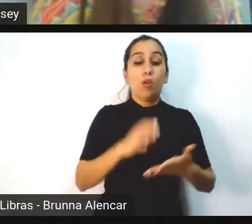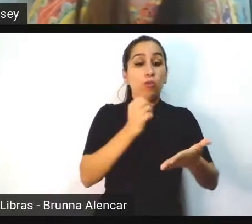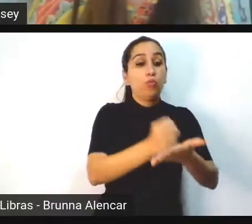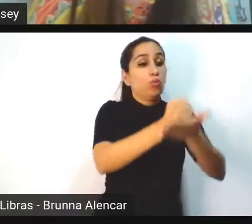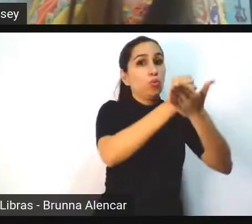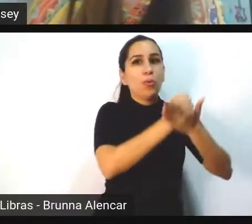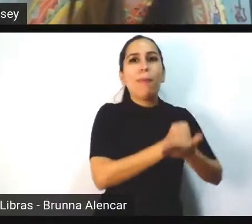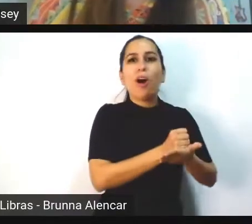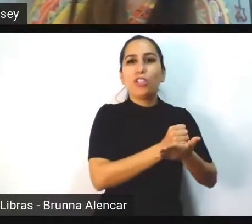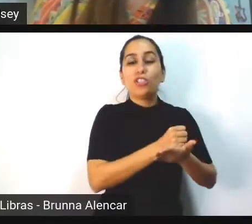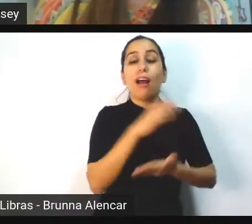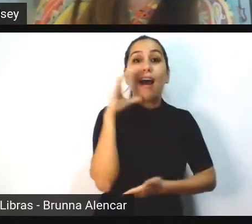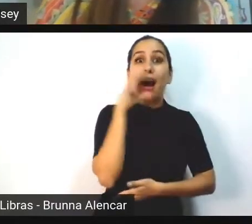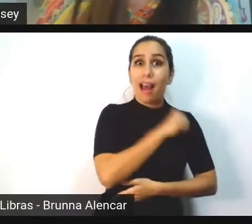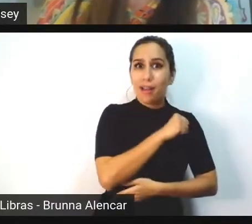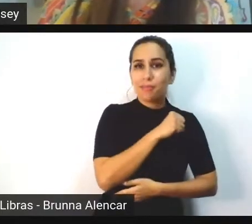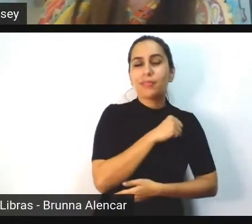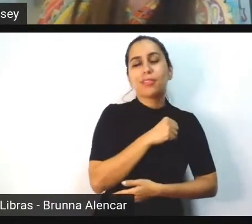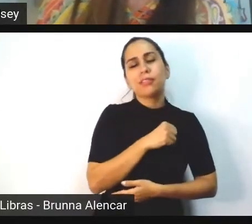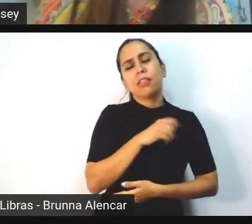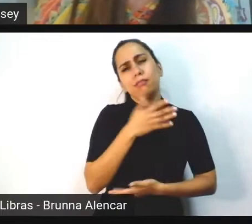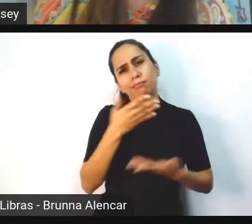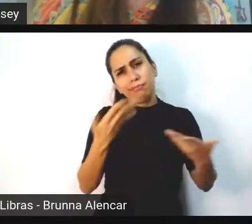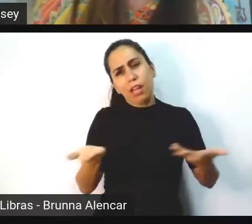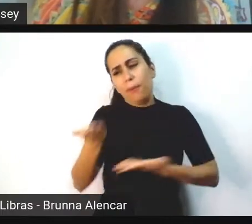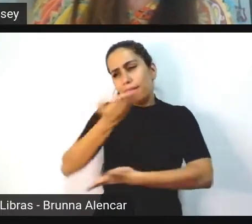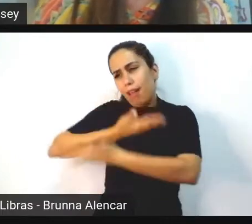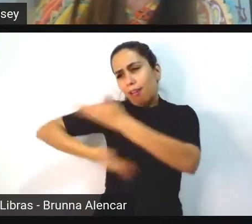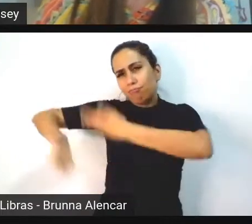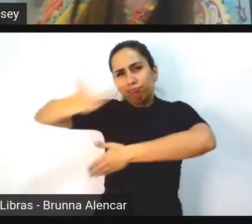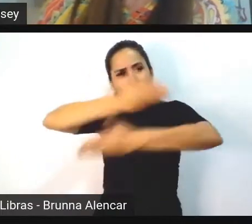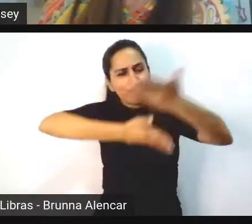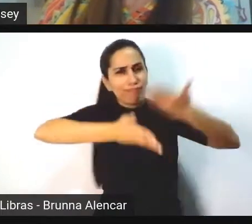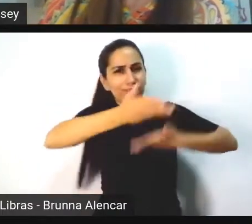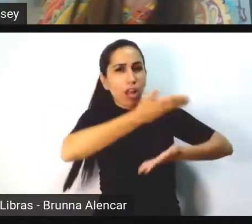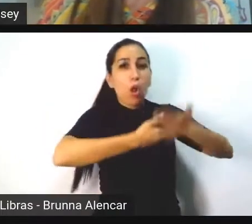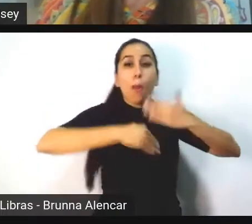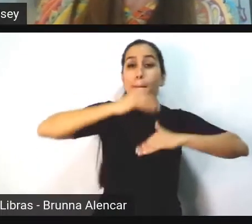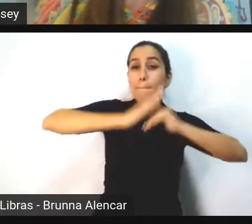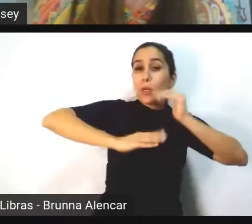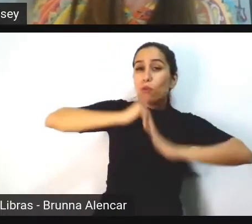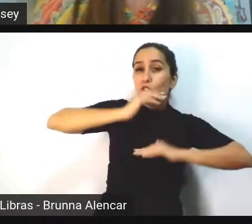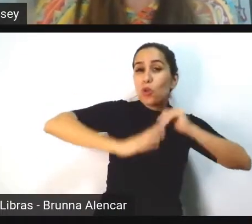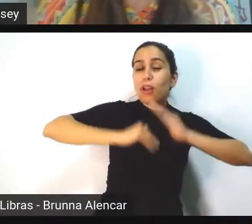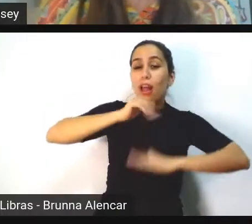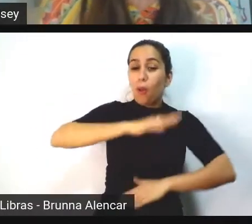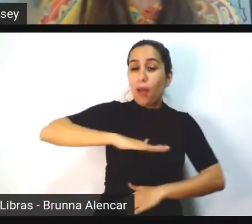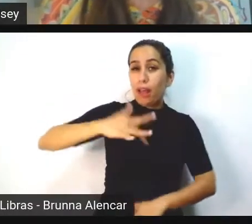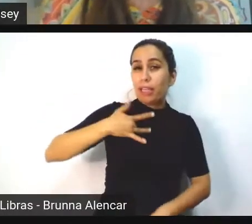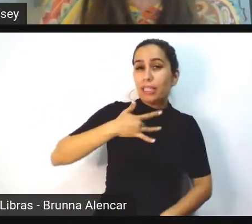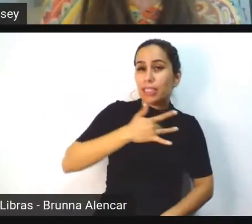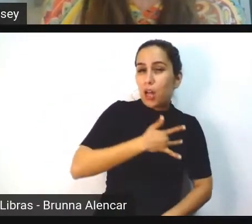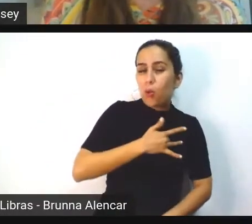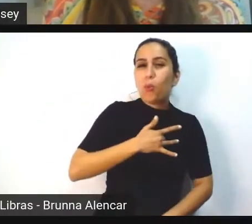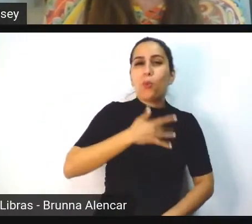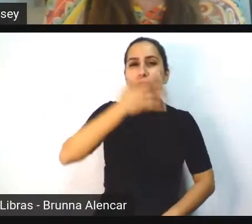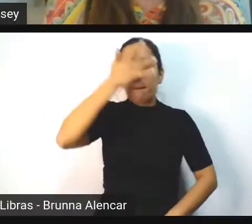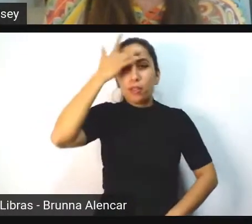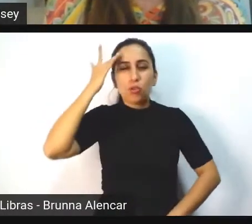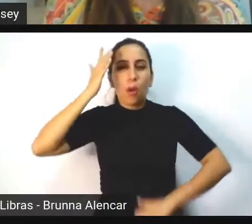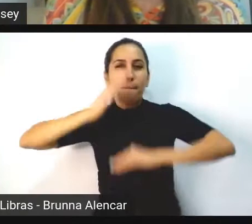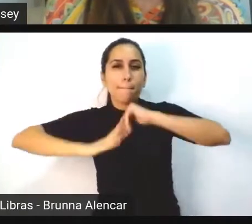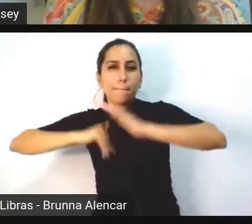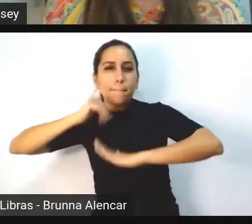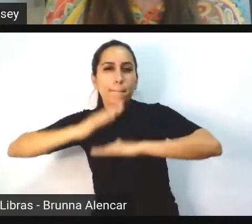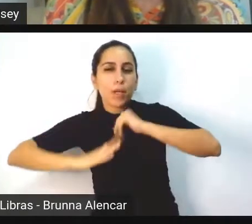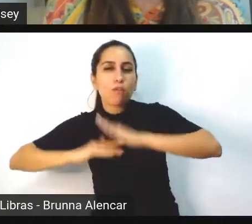Então, essa intermediação do profissional na área de saúde do trabalhador, junto com o